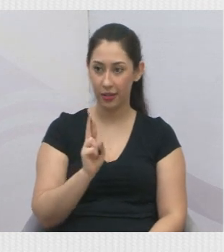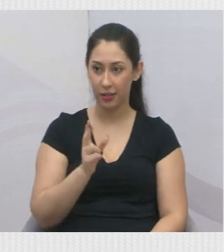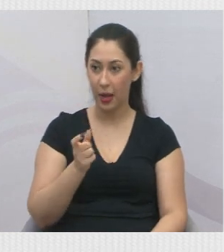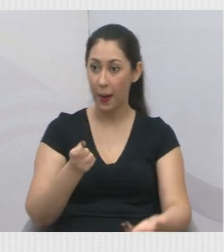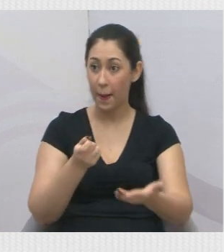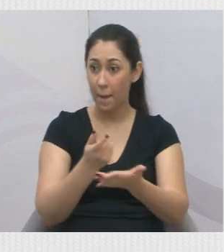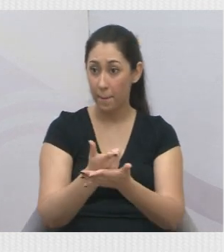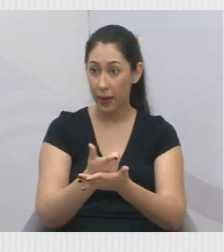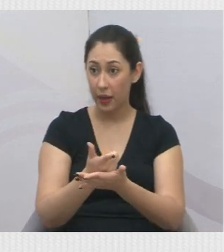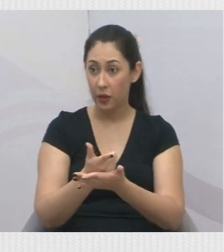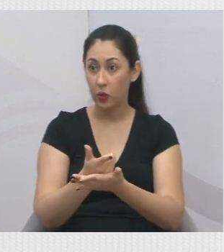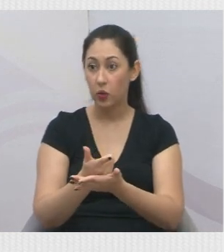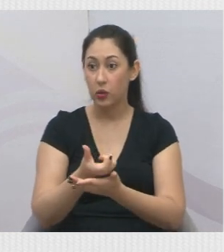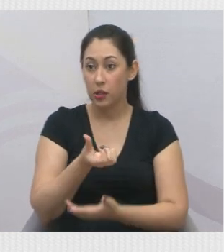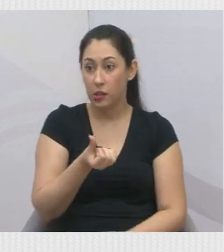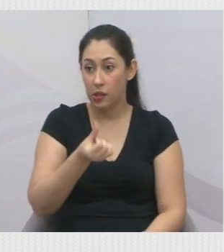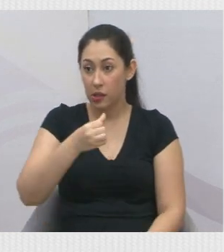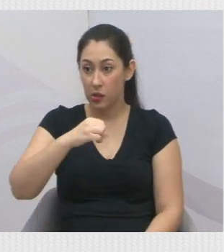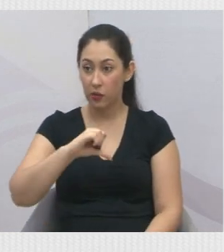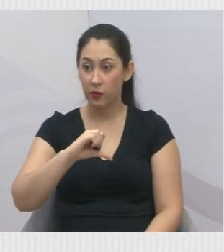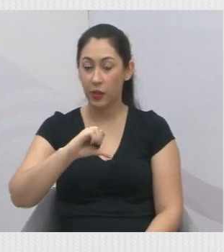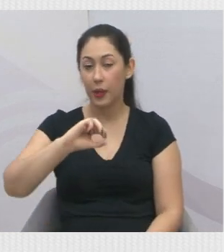R$ 68.764.000, gastos no período